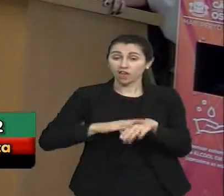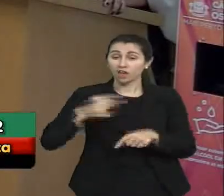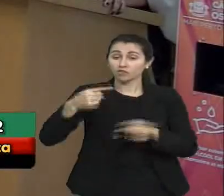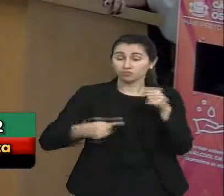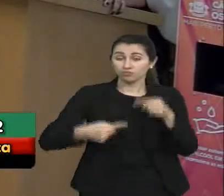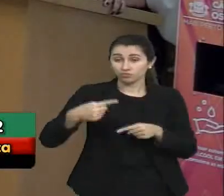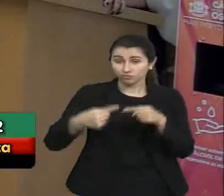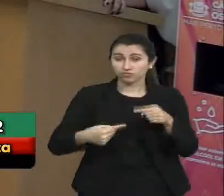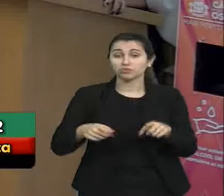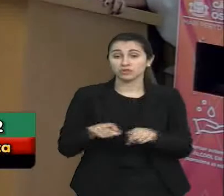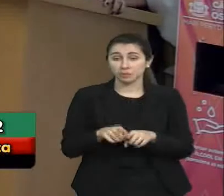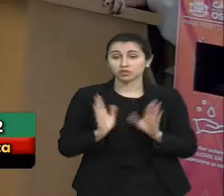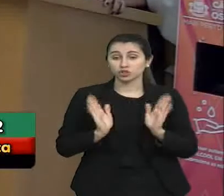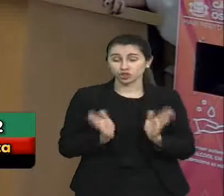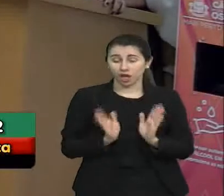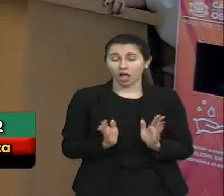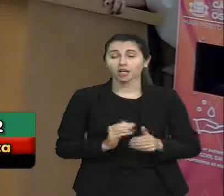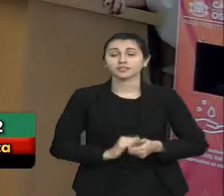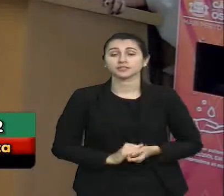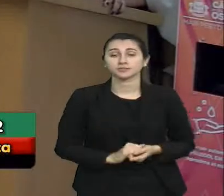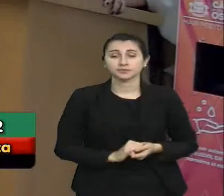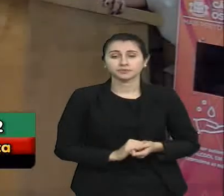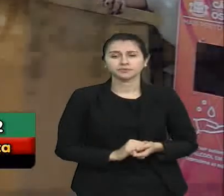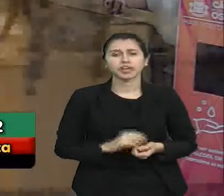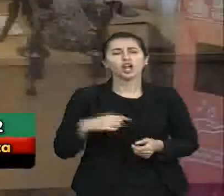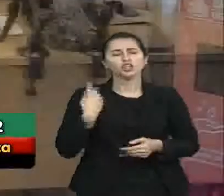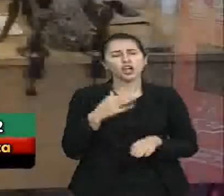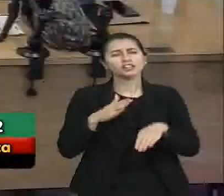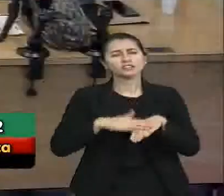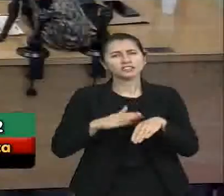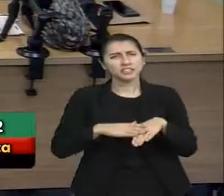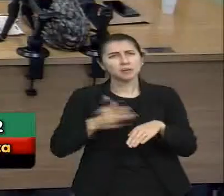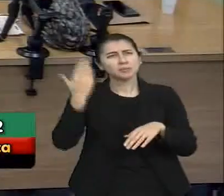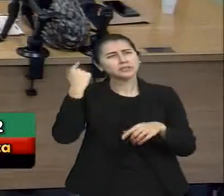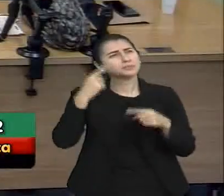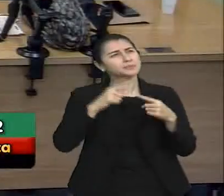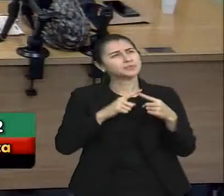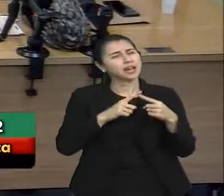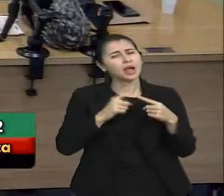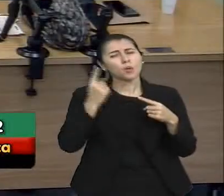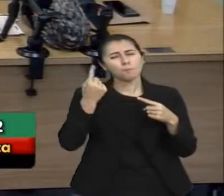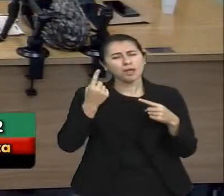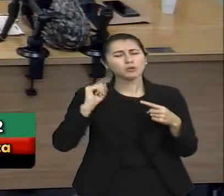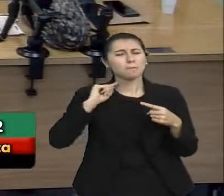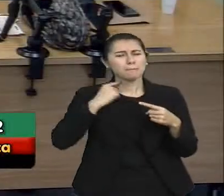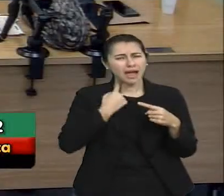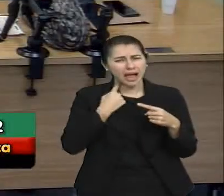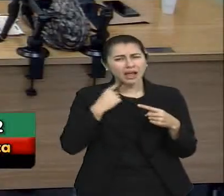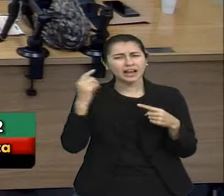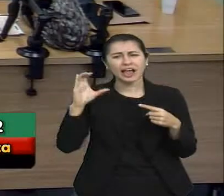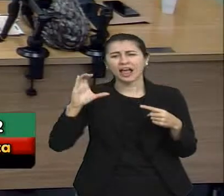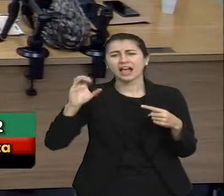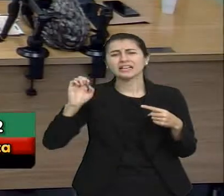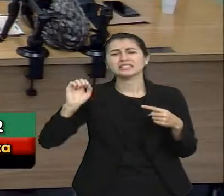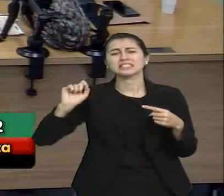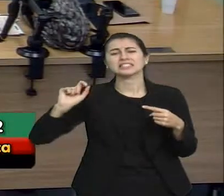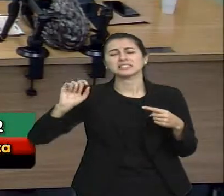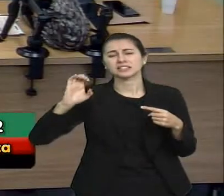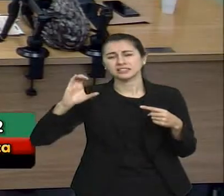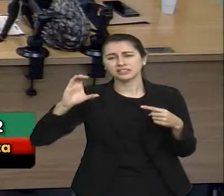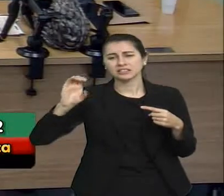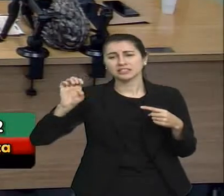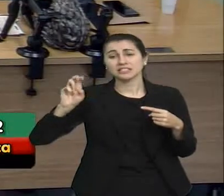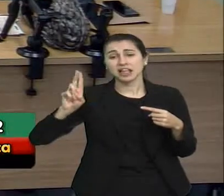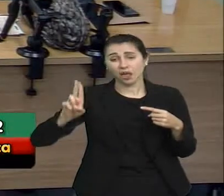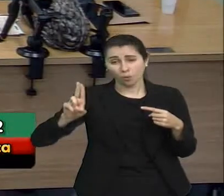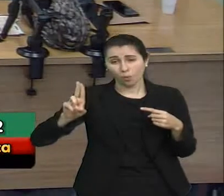vereadora Rosa Eleutério. Nós fizemos no CEL 1º de maio e fizemos também no CEL 1º de